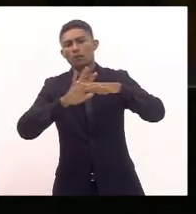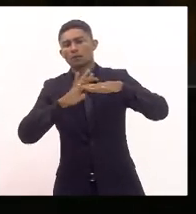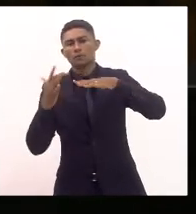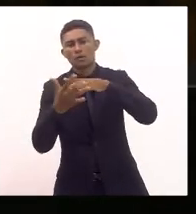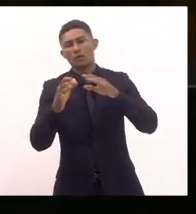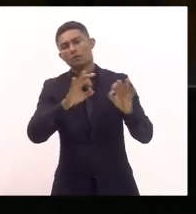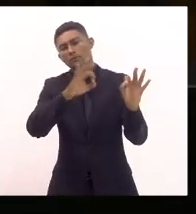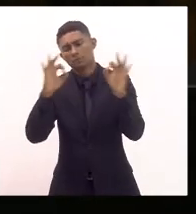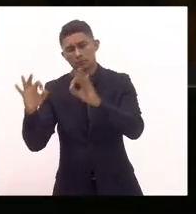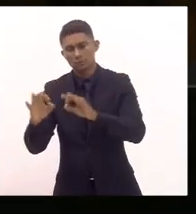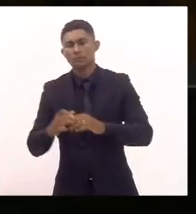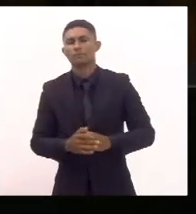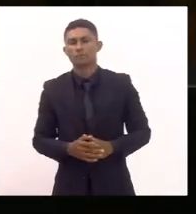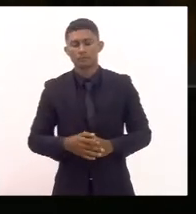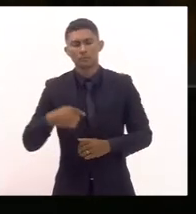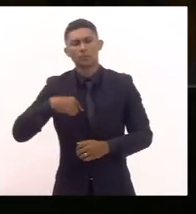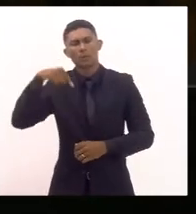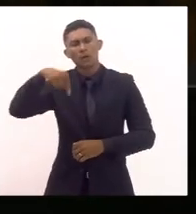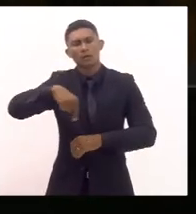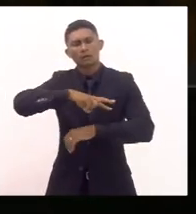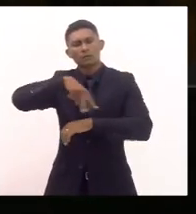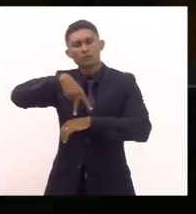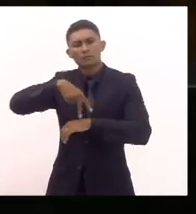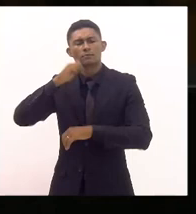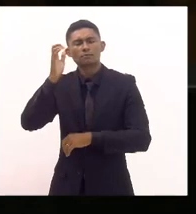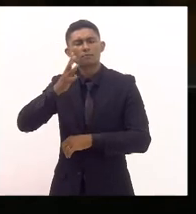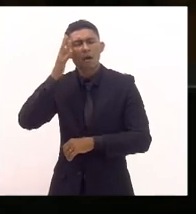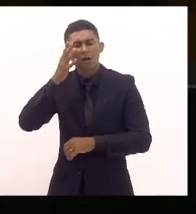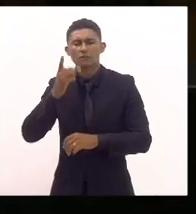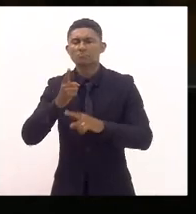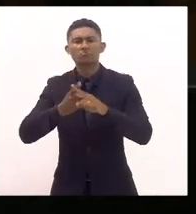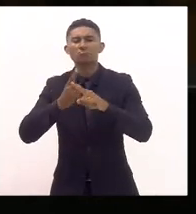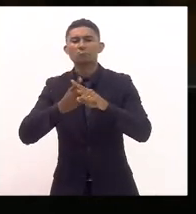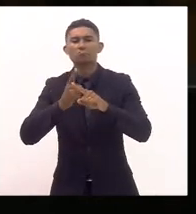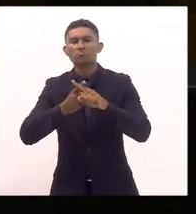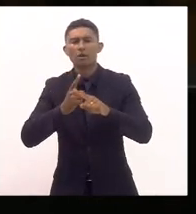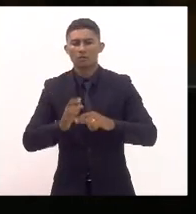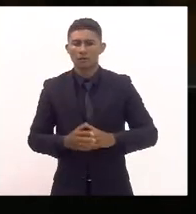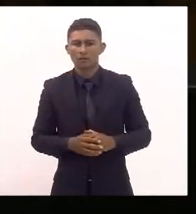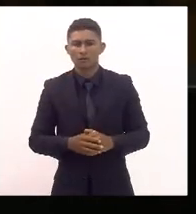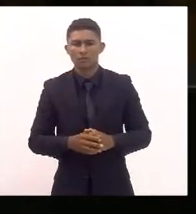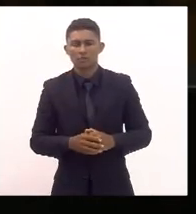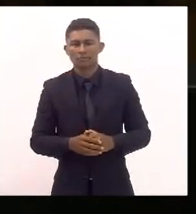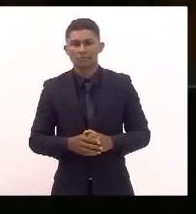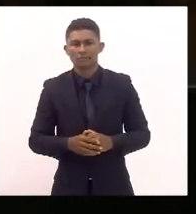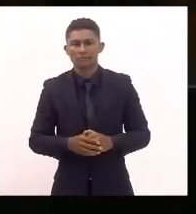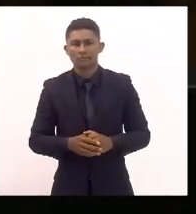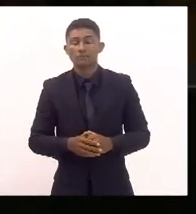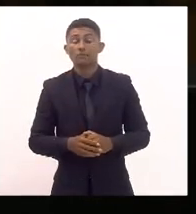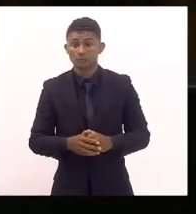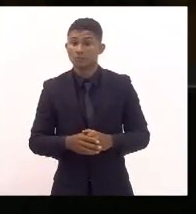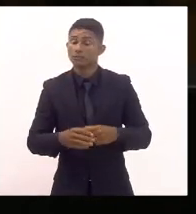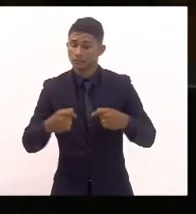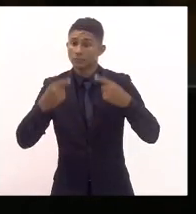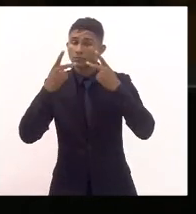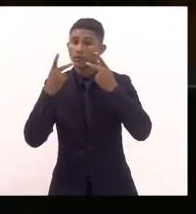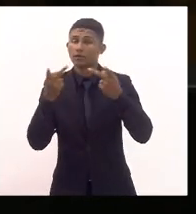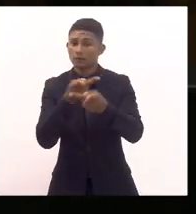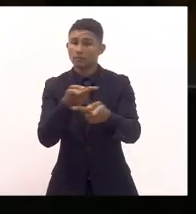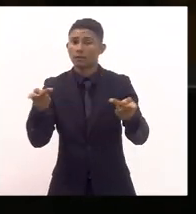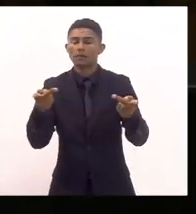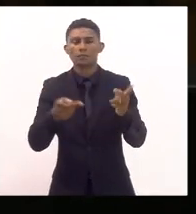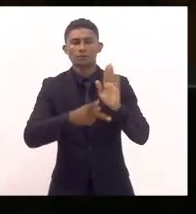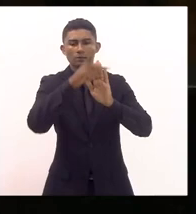pelas redes sociais venho aqui nesse expediente final para estar falando sobre